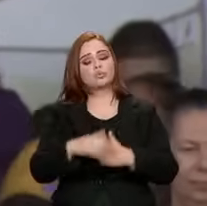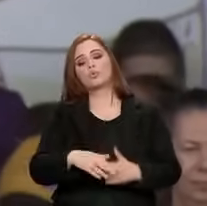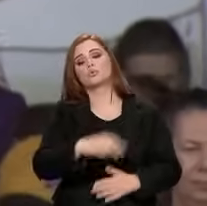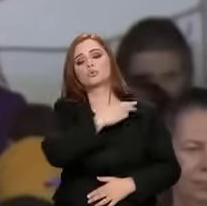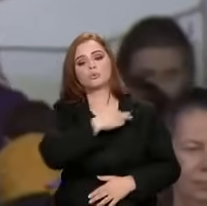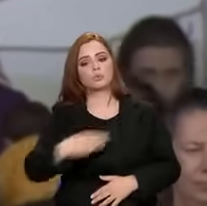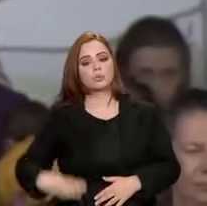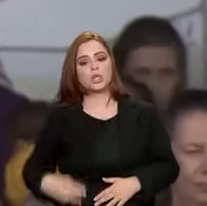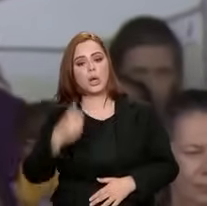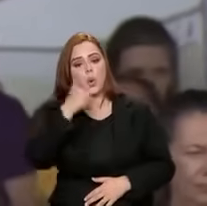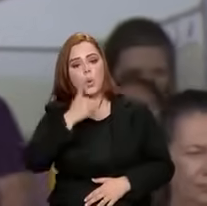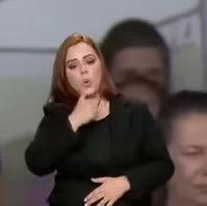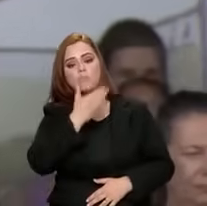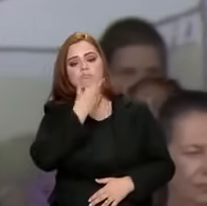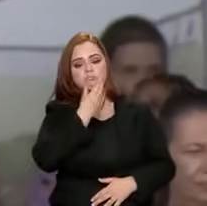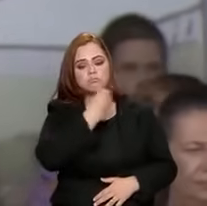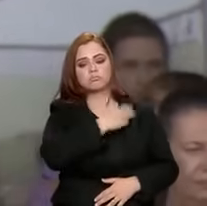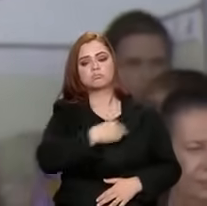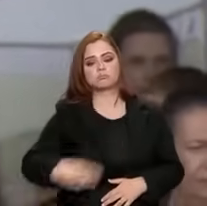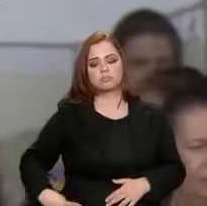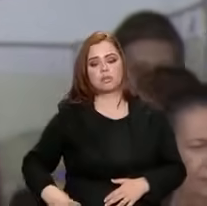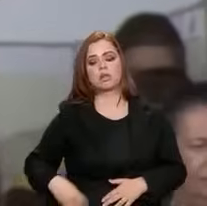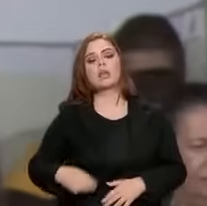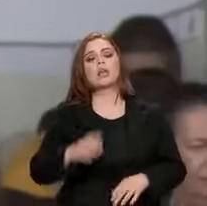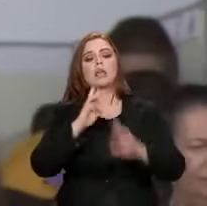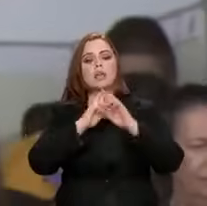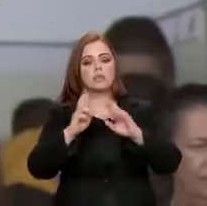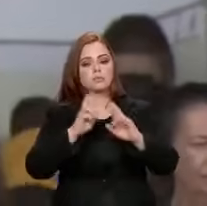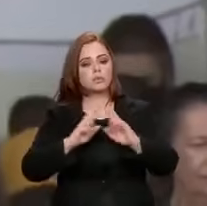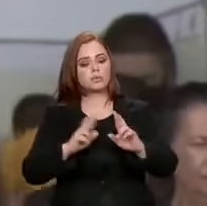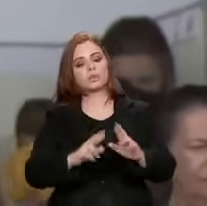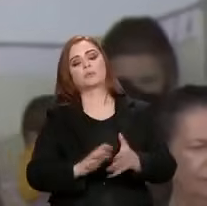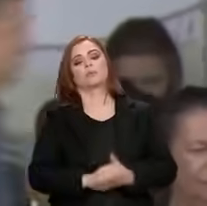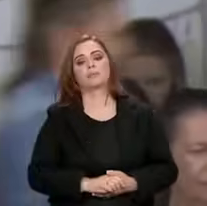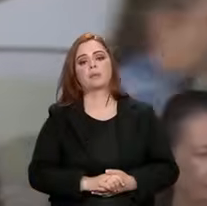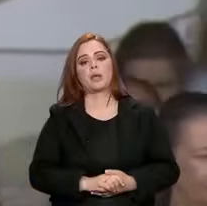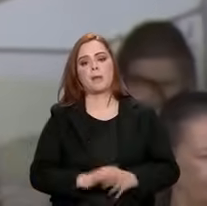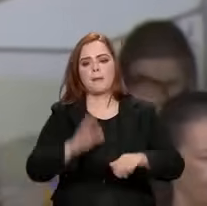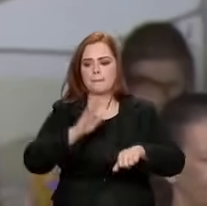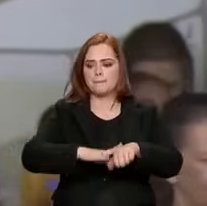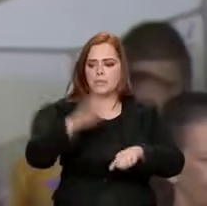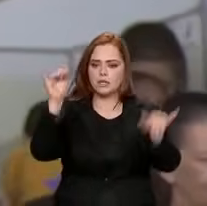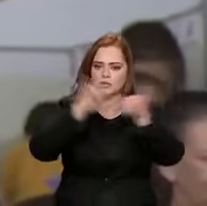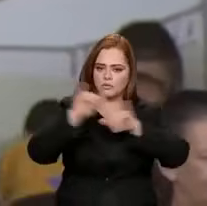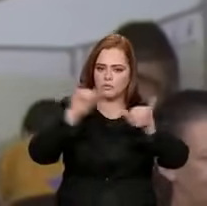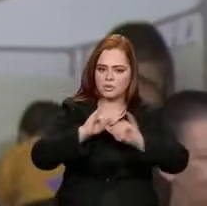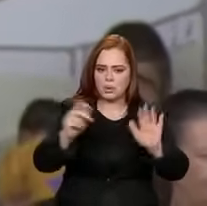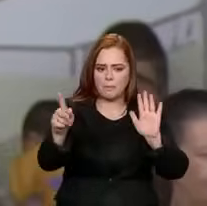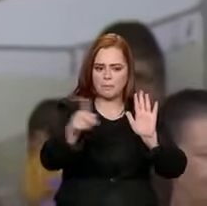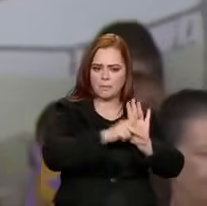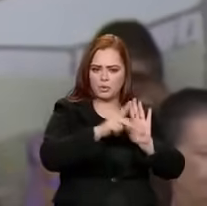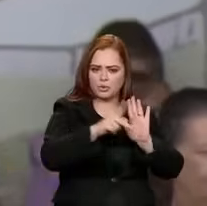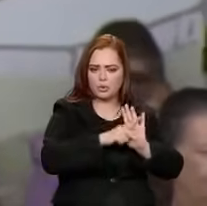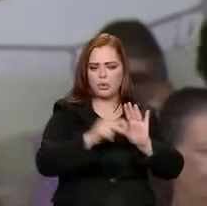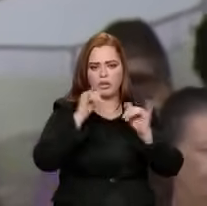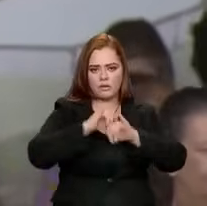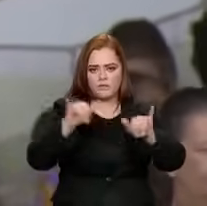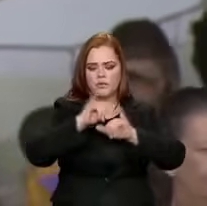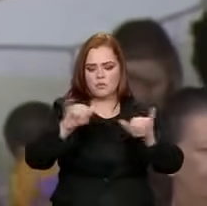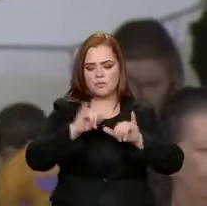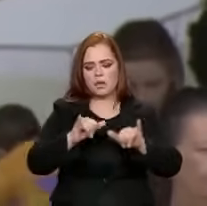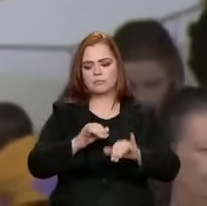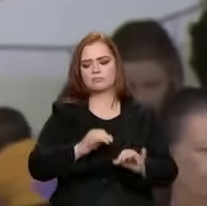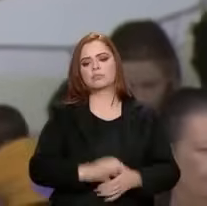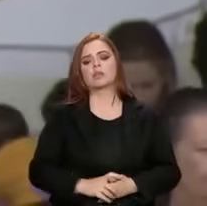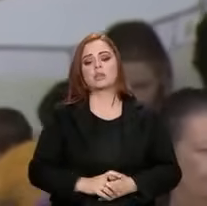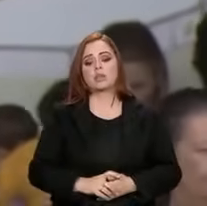que responderam essa essa pauta mas anúncios e mais protocolos que serão anunciados pelos